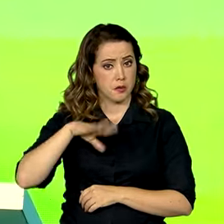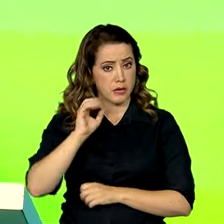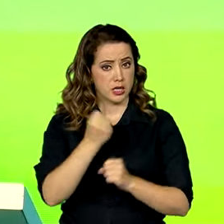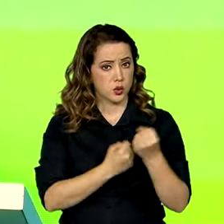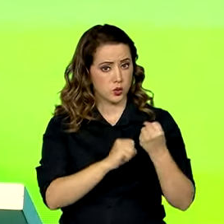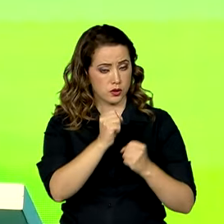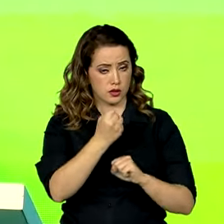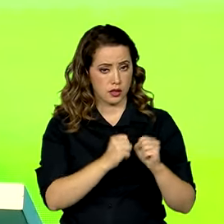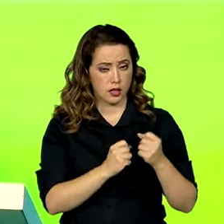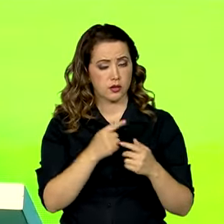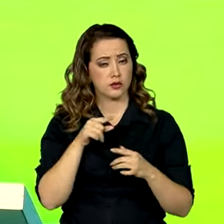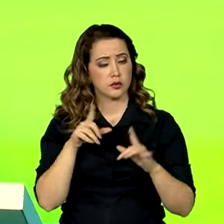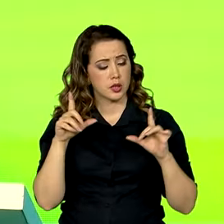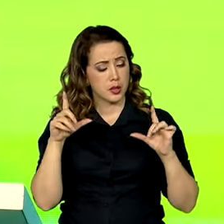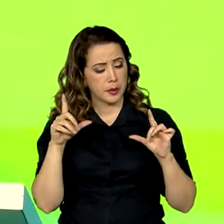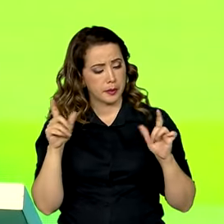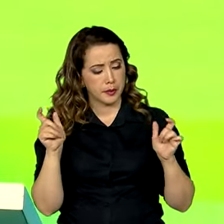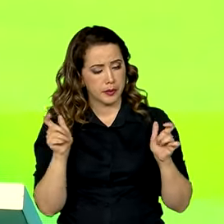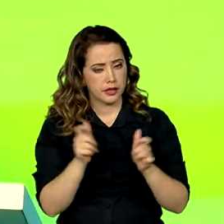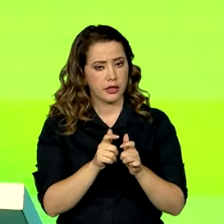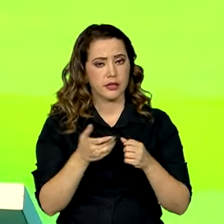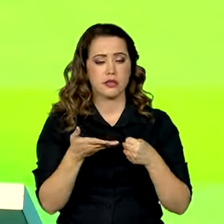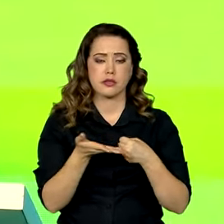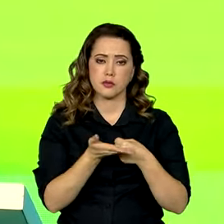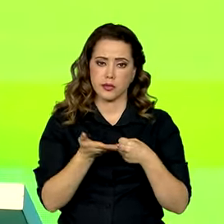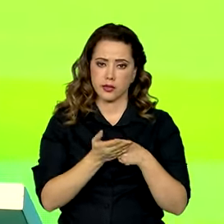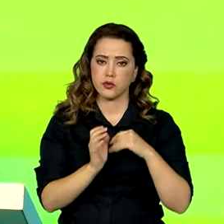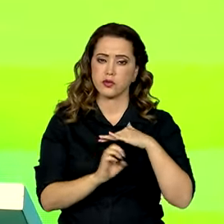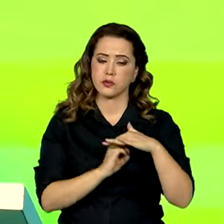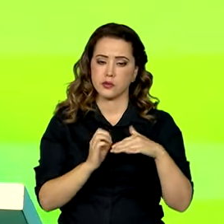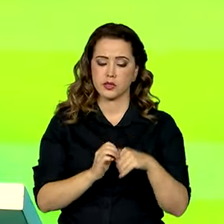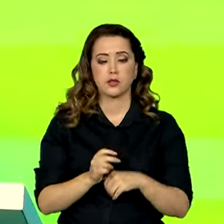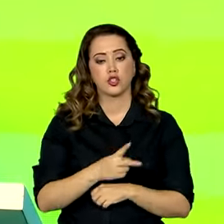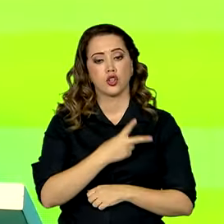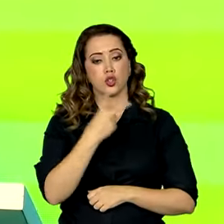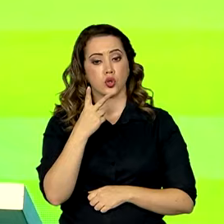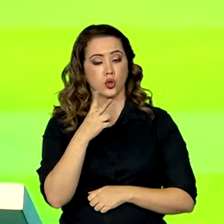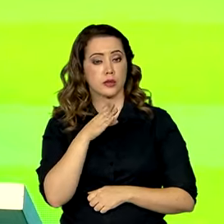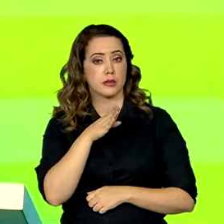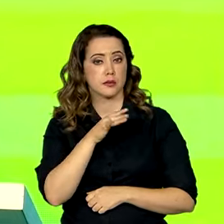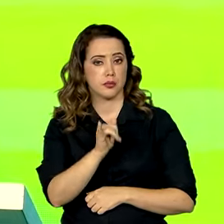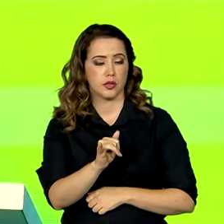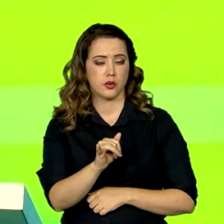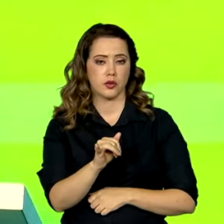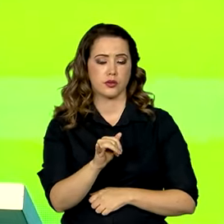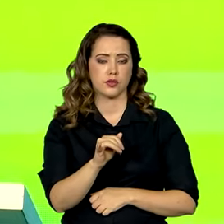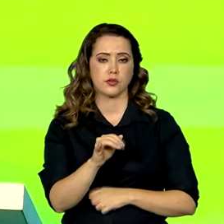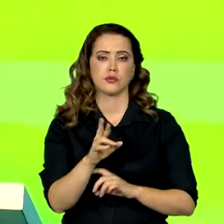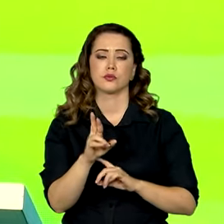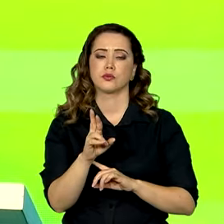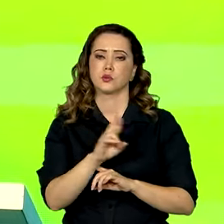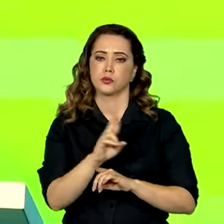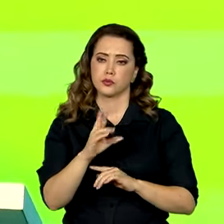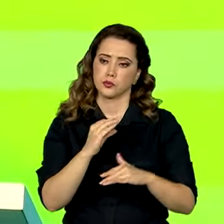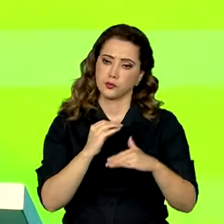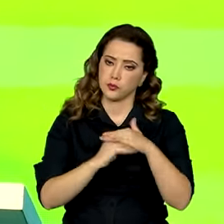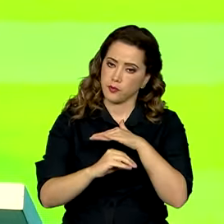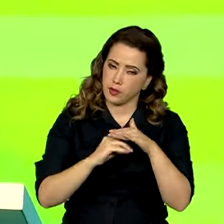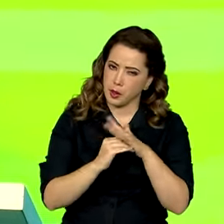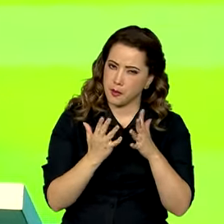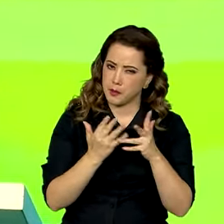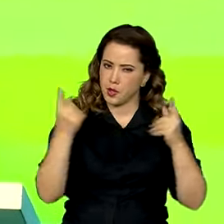produtivo para pequenas e médias empresas. São 2 bilhões para melhorar a